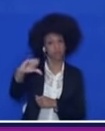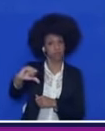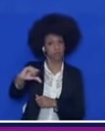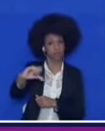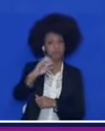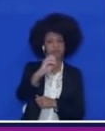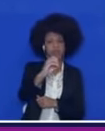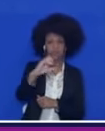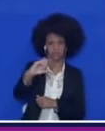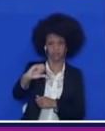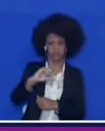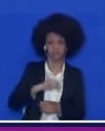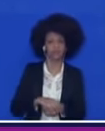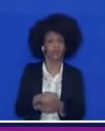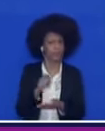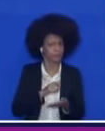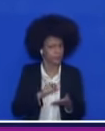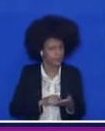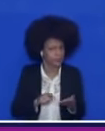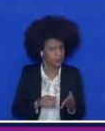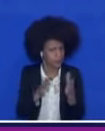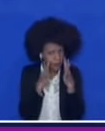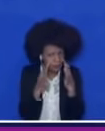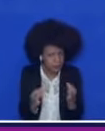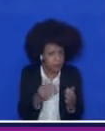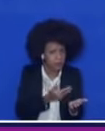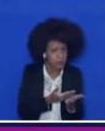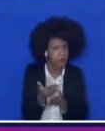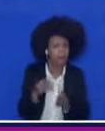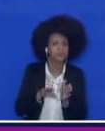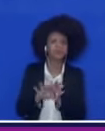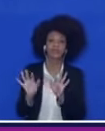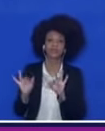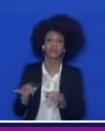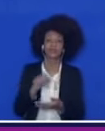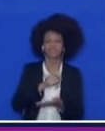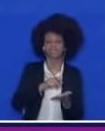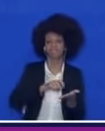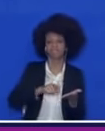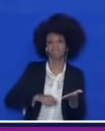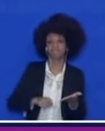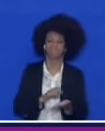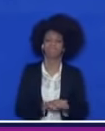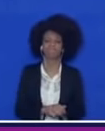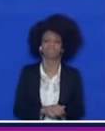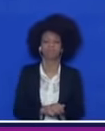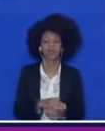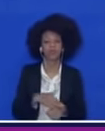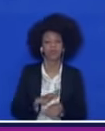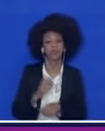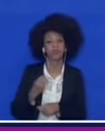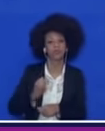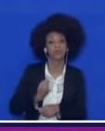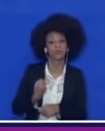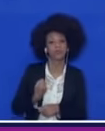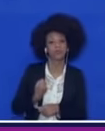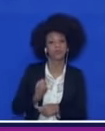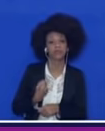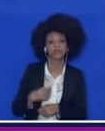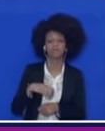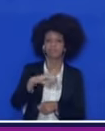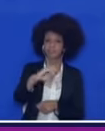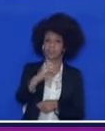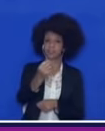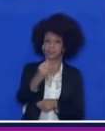bola 09. Vai anotando, confira do início ao fim a sua aposta. Vem chegando mais uma bola sorteada,